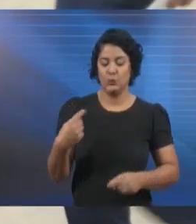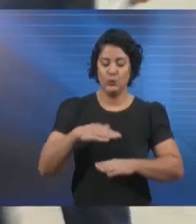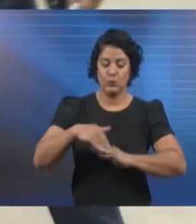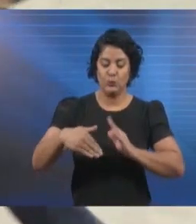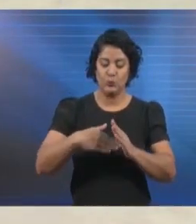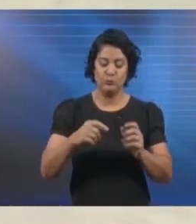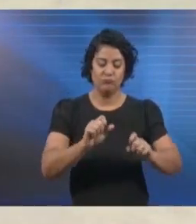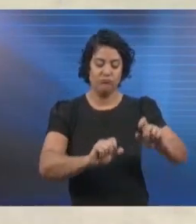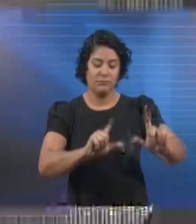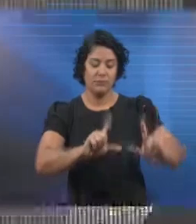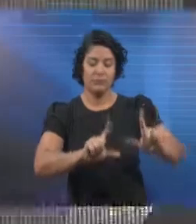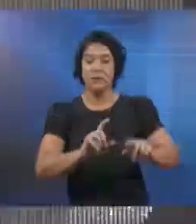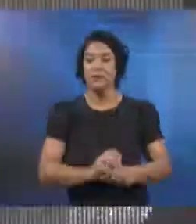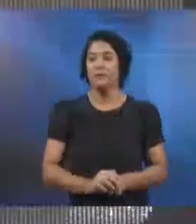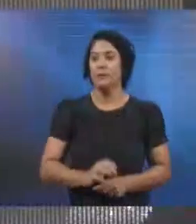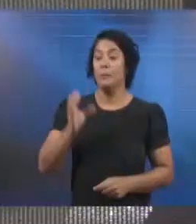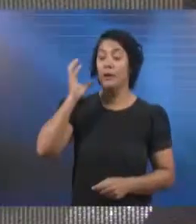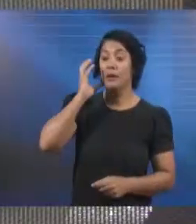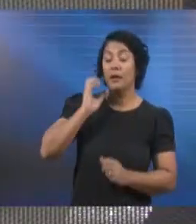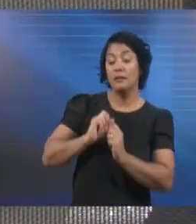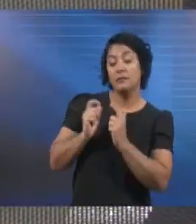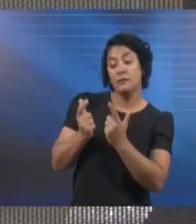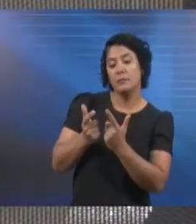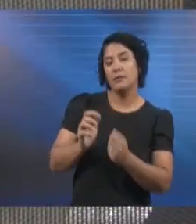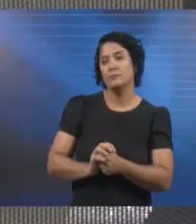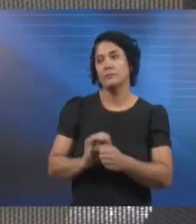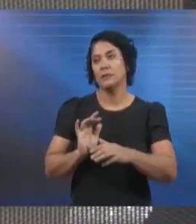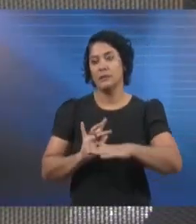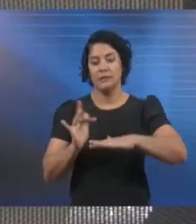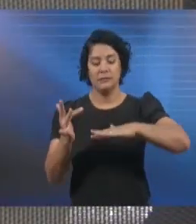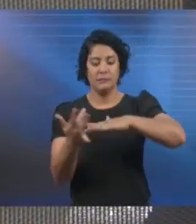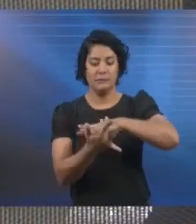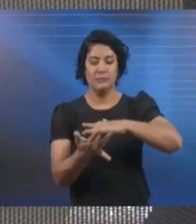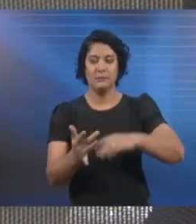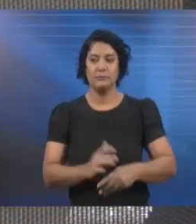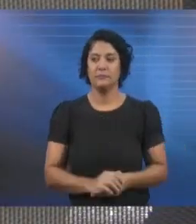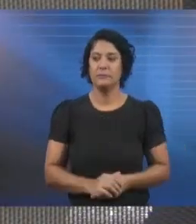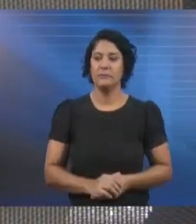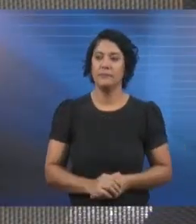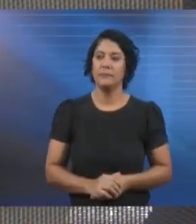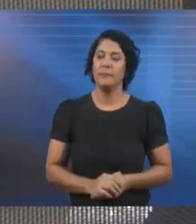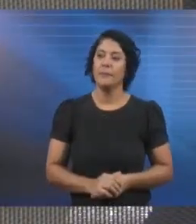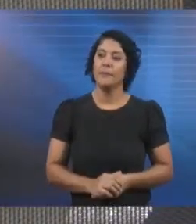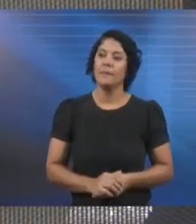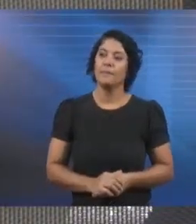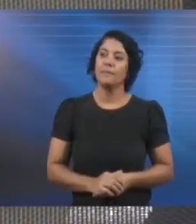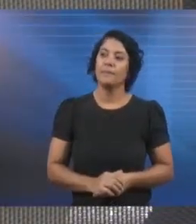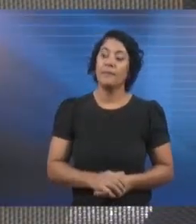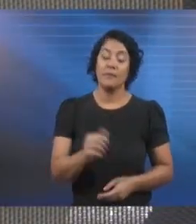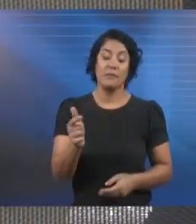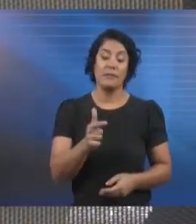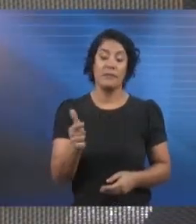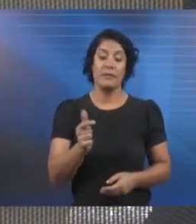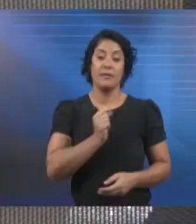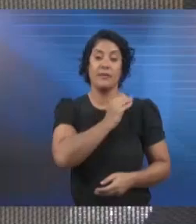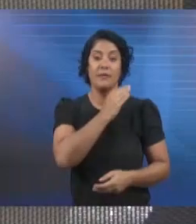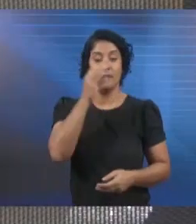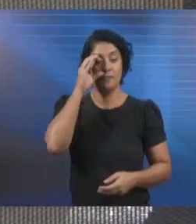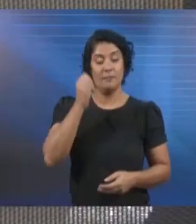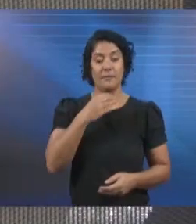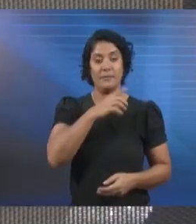pela TV pela rádio Assembleia pelas redes sociais no perfil Coronel 22 Bom